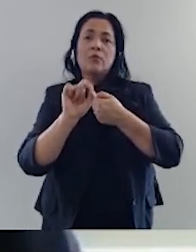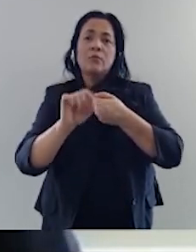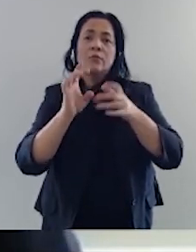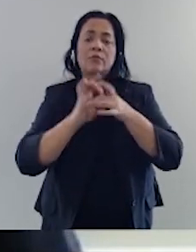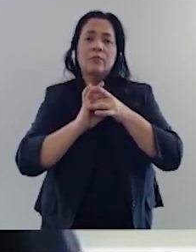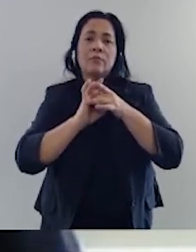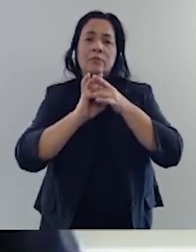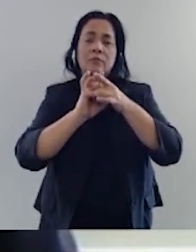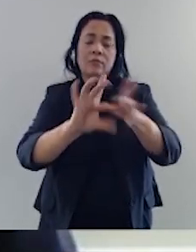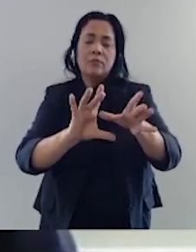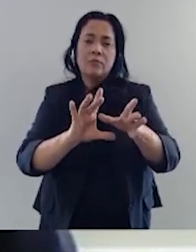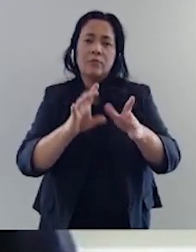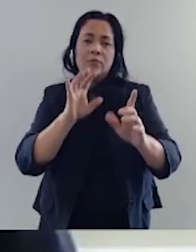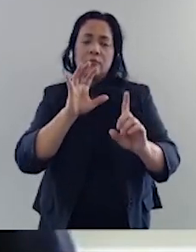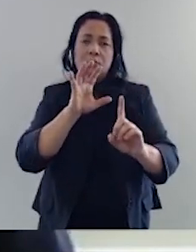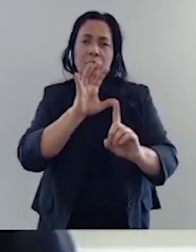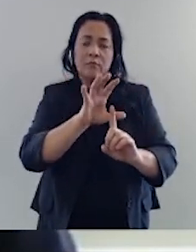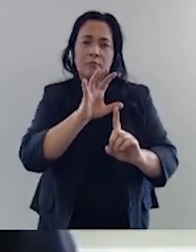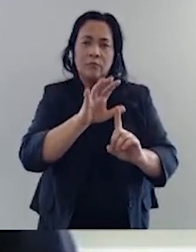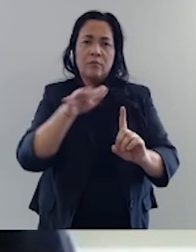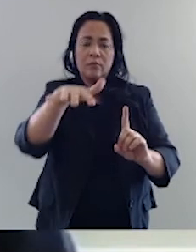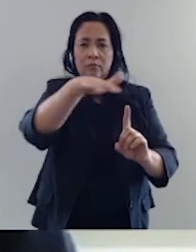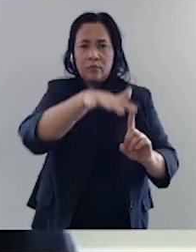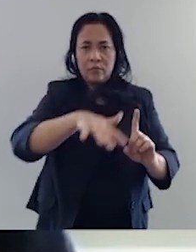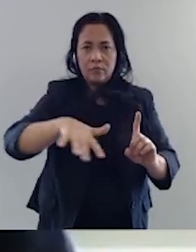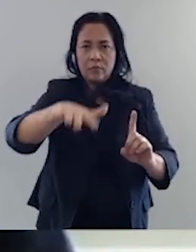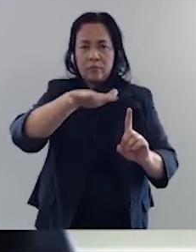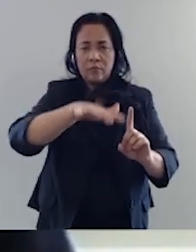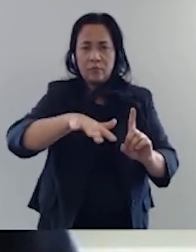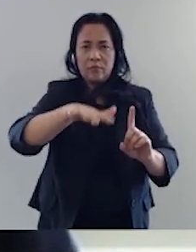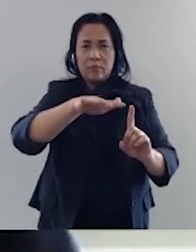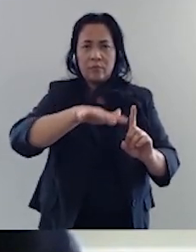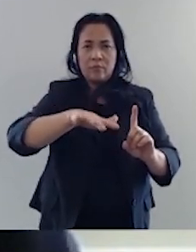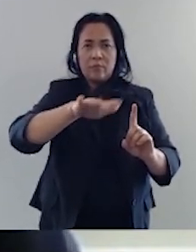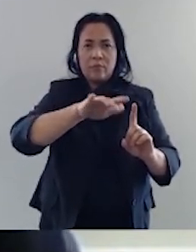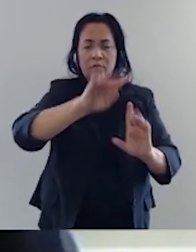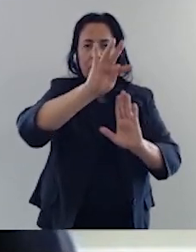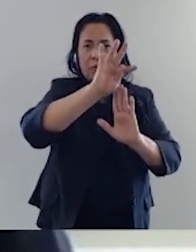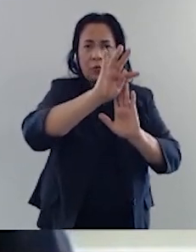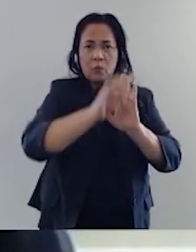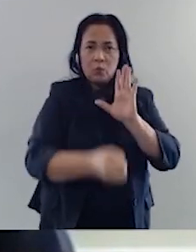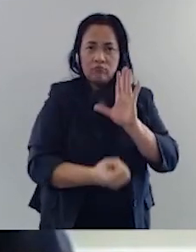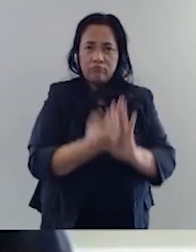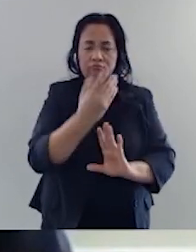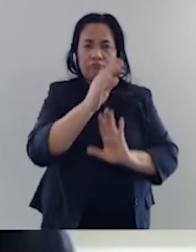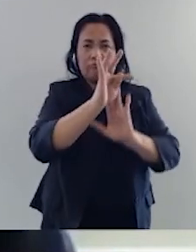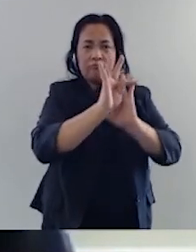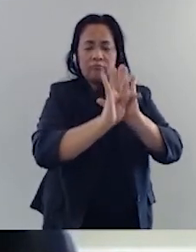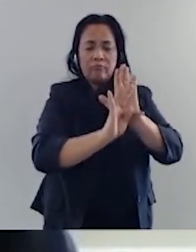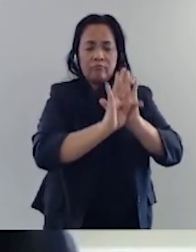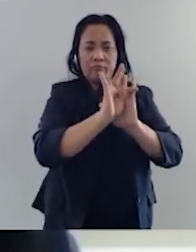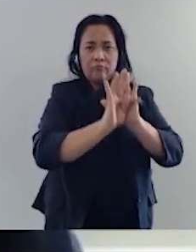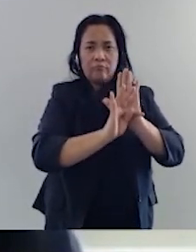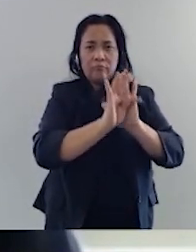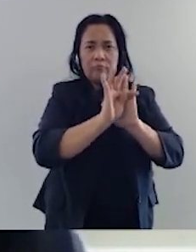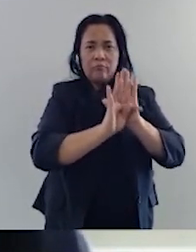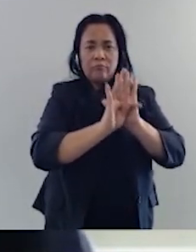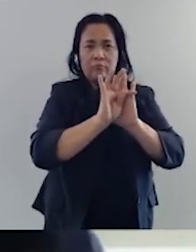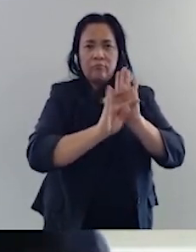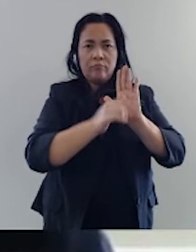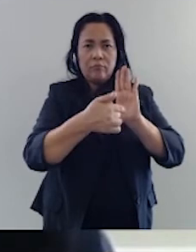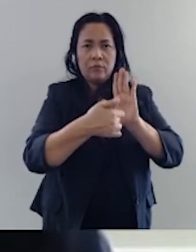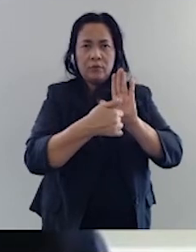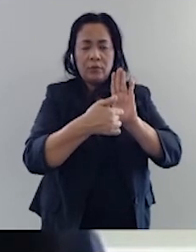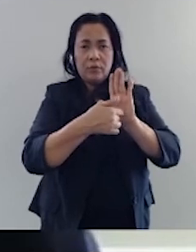exerceu na redação desse texto que nos rege, que nos